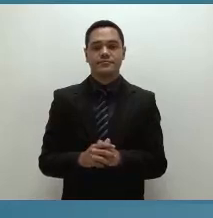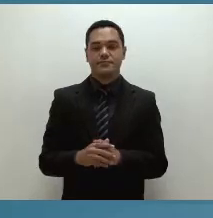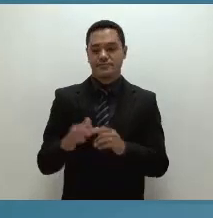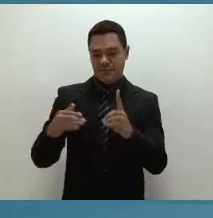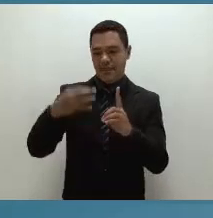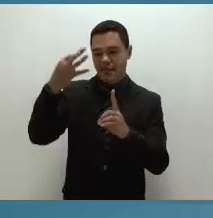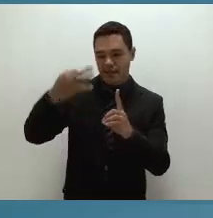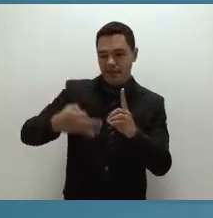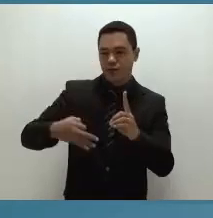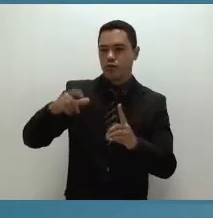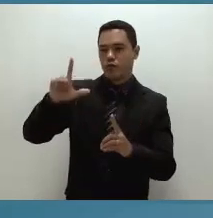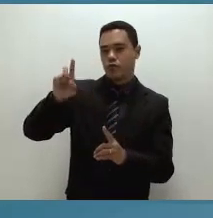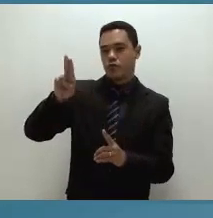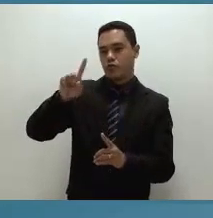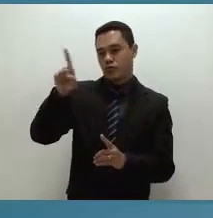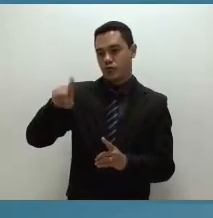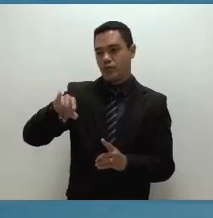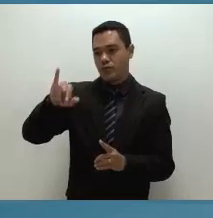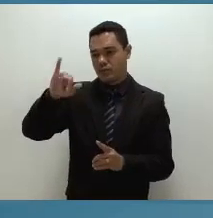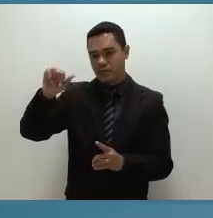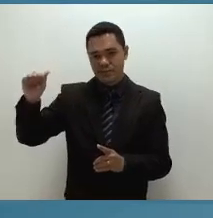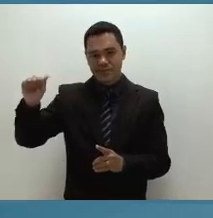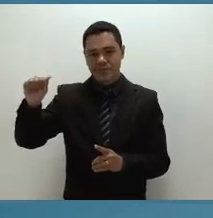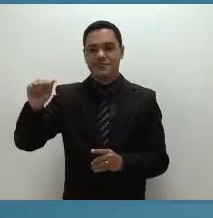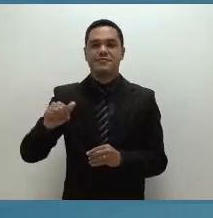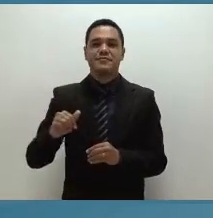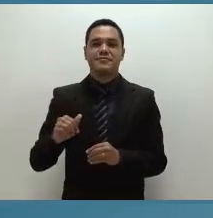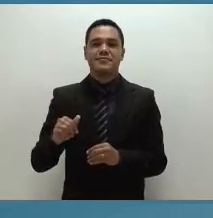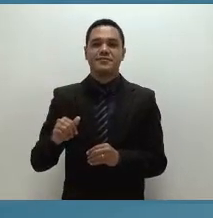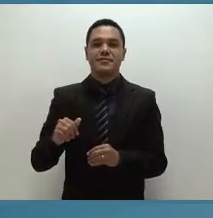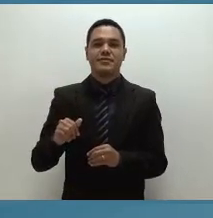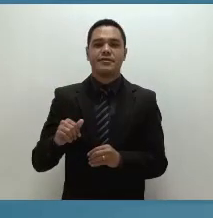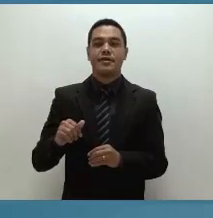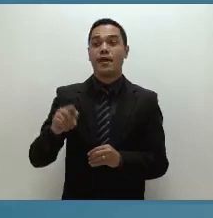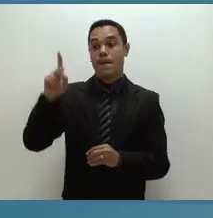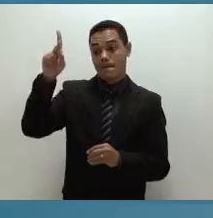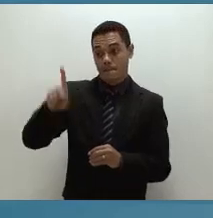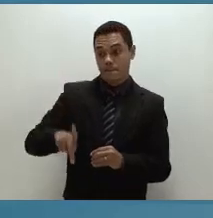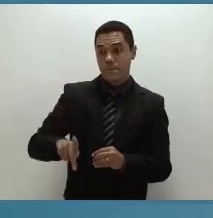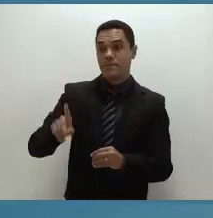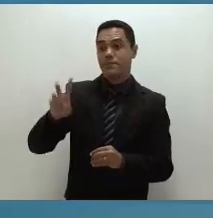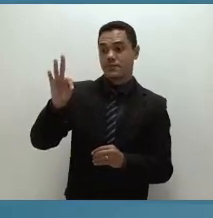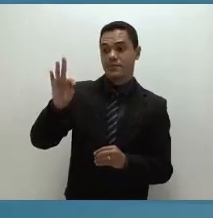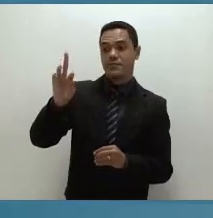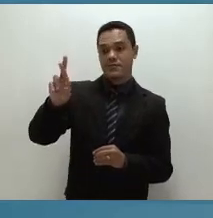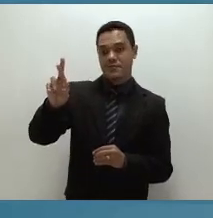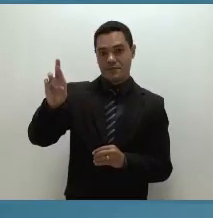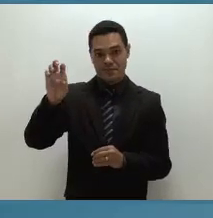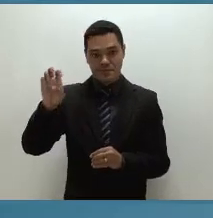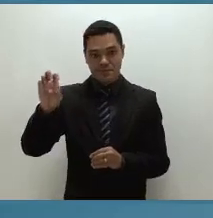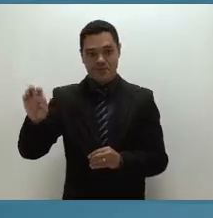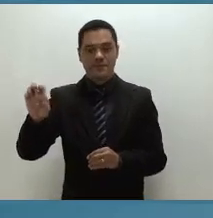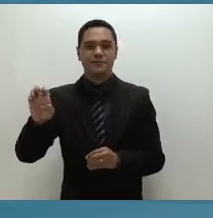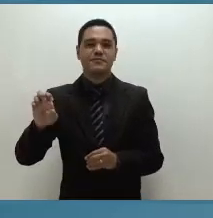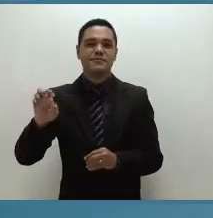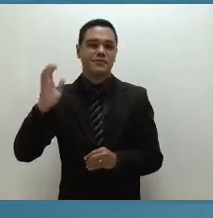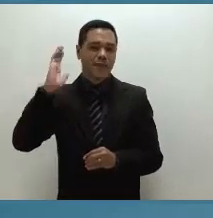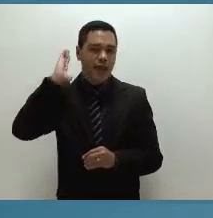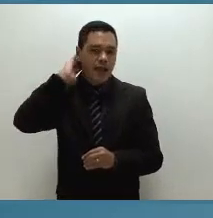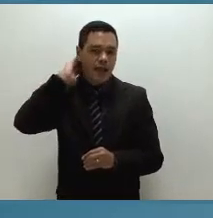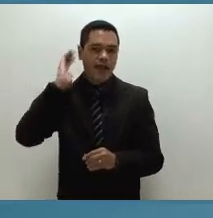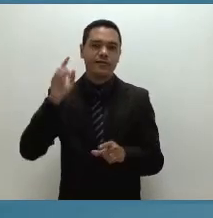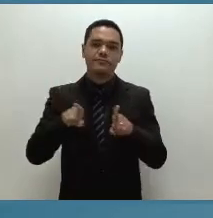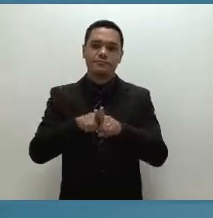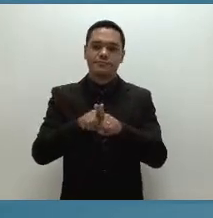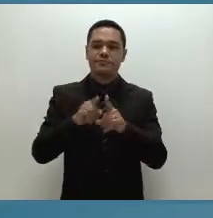Desembargadora Luzia Nádia Guimarães Nascimento, presidente do Tribunal Regional Eleitoral do Pará. Desembargador Leonan